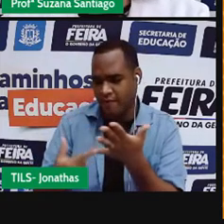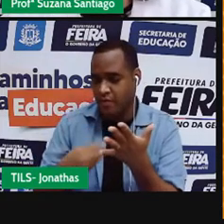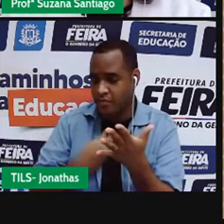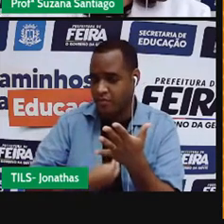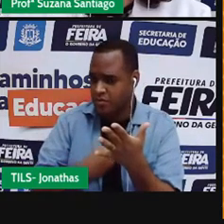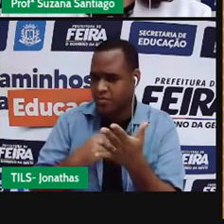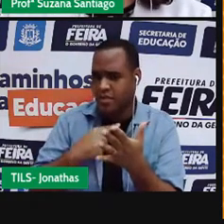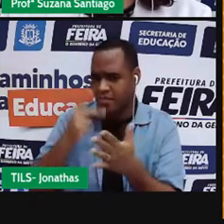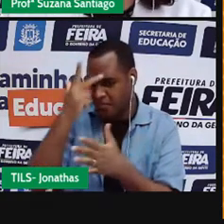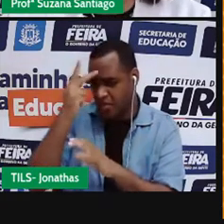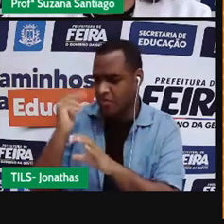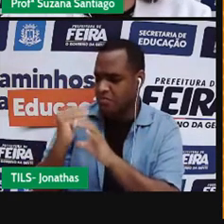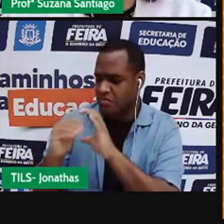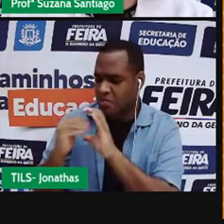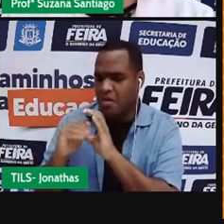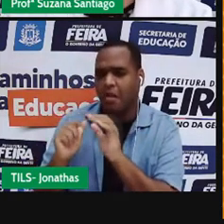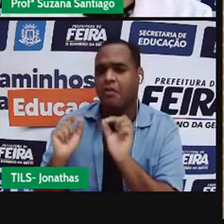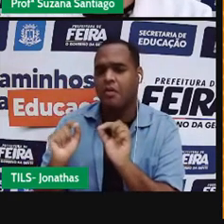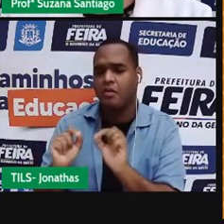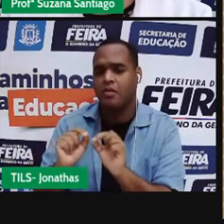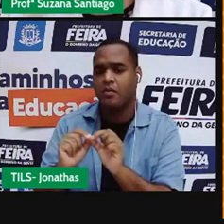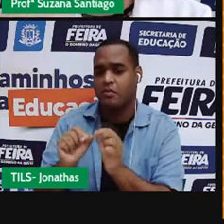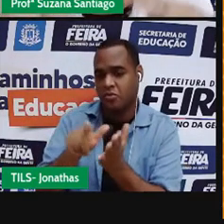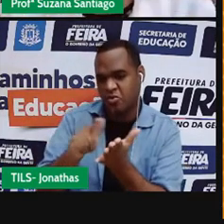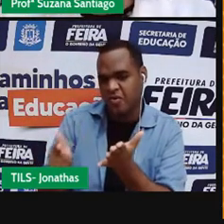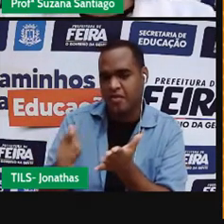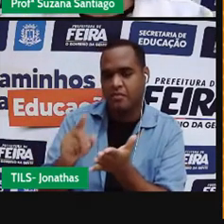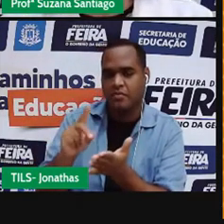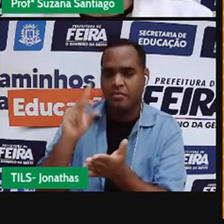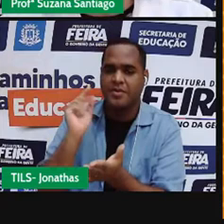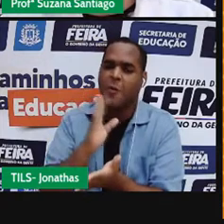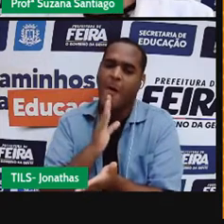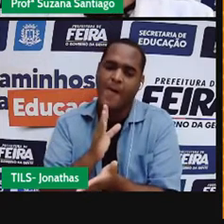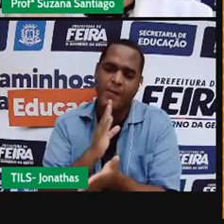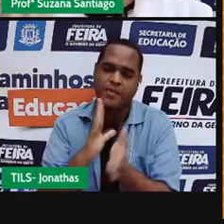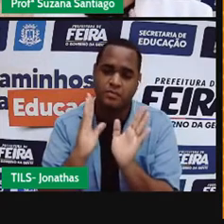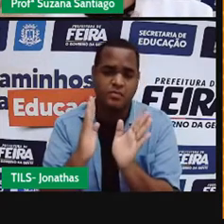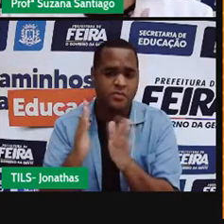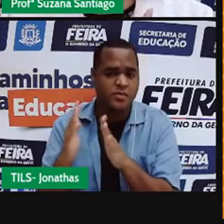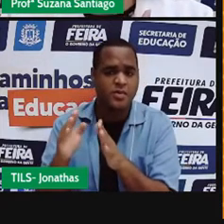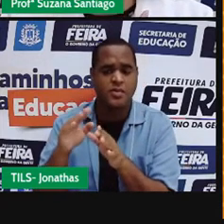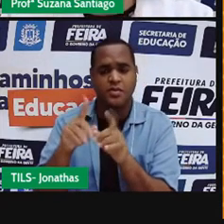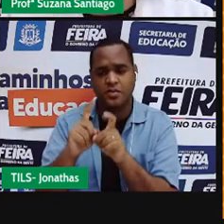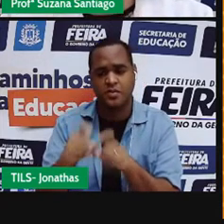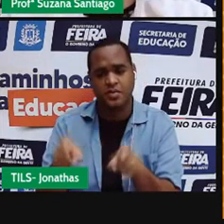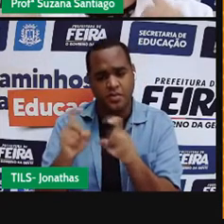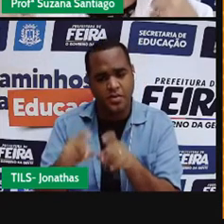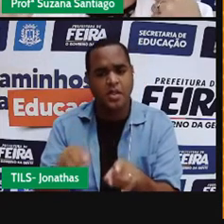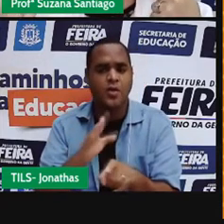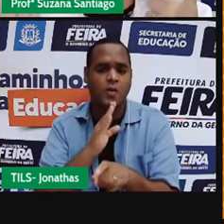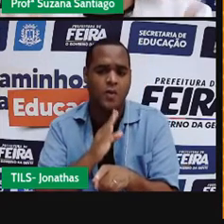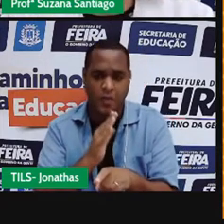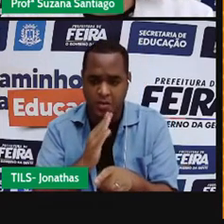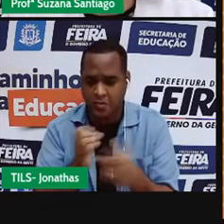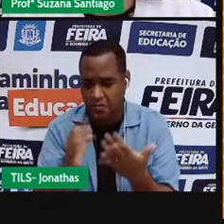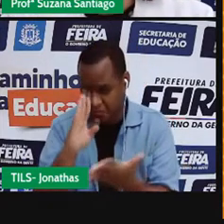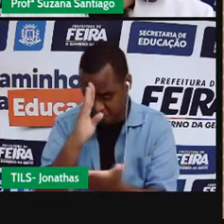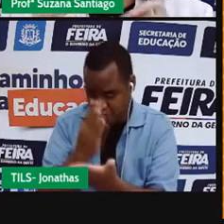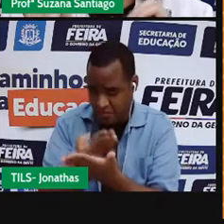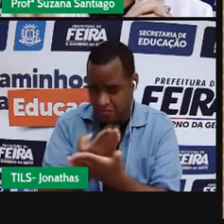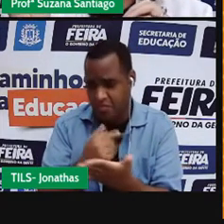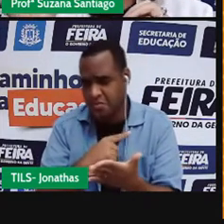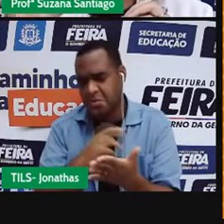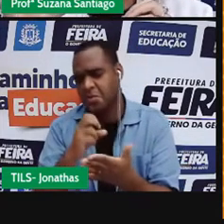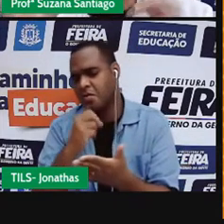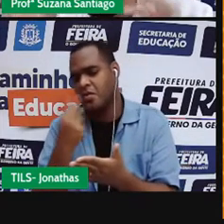essa notícia? São fontes confiáveis? São jornais de ampla circulação? São sites que a gente conhece, são confiáveis?